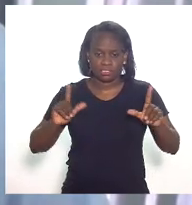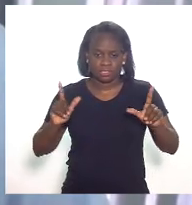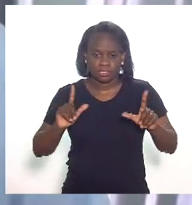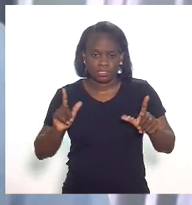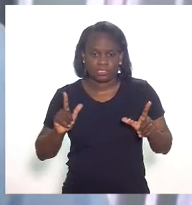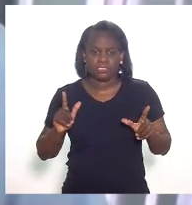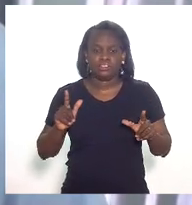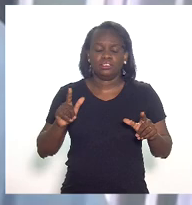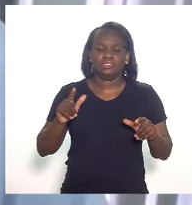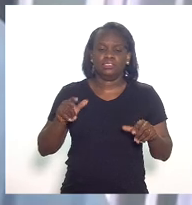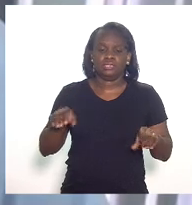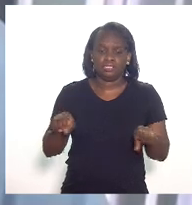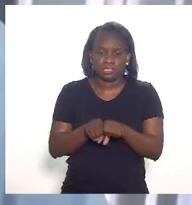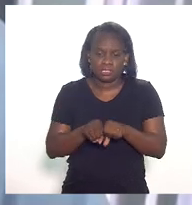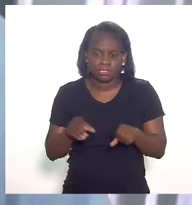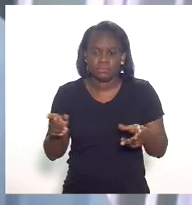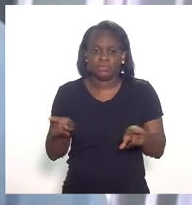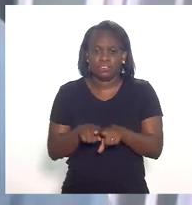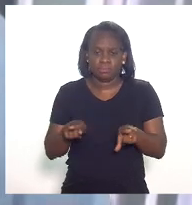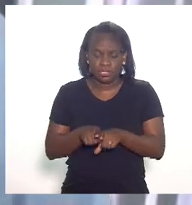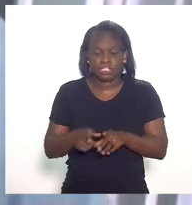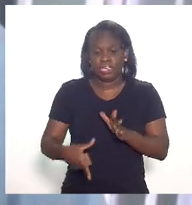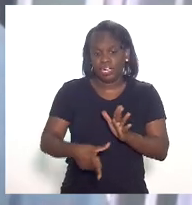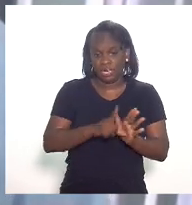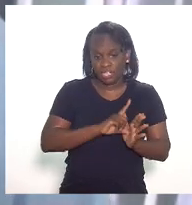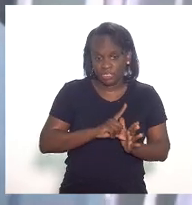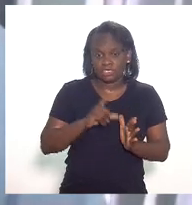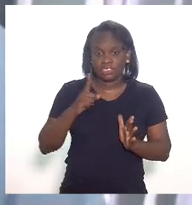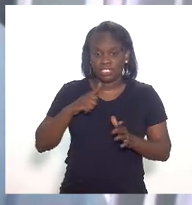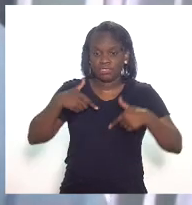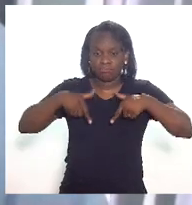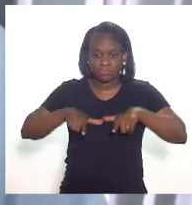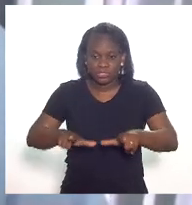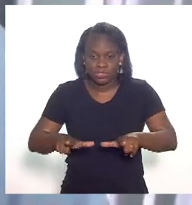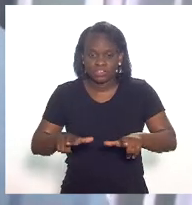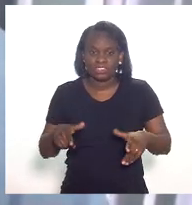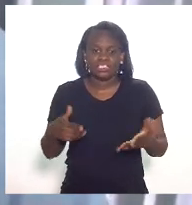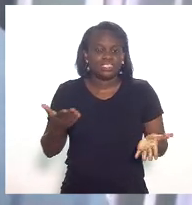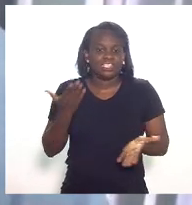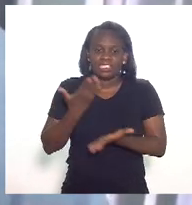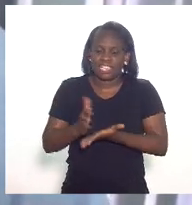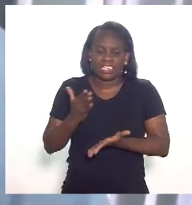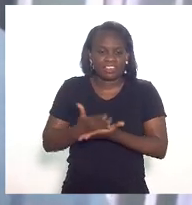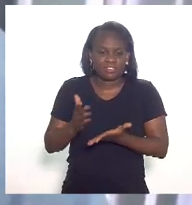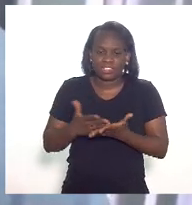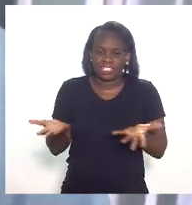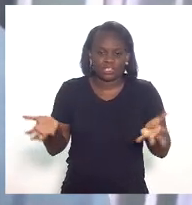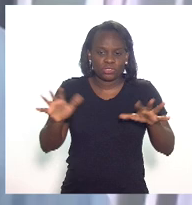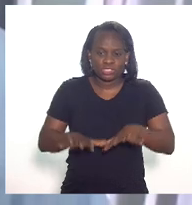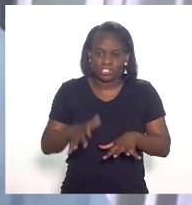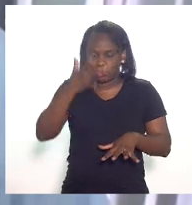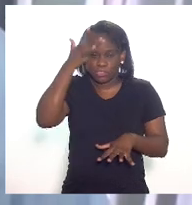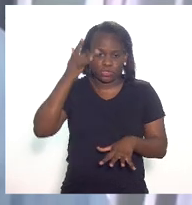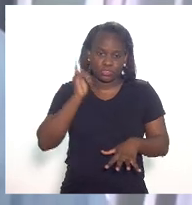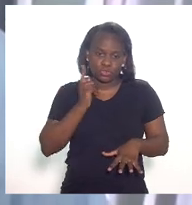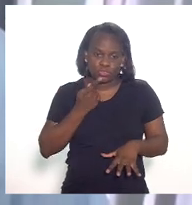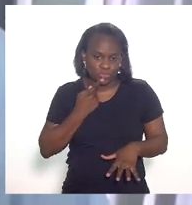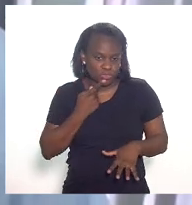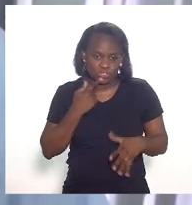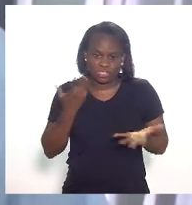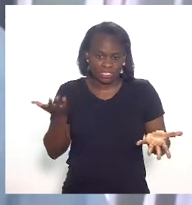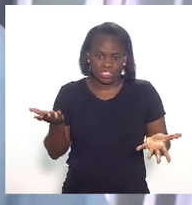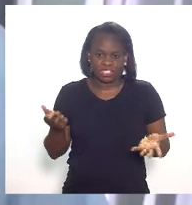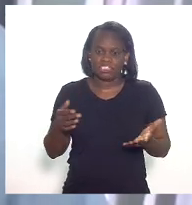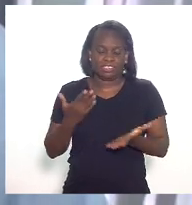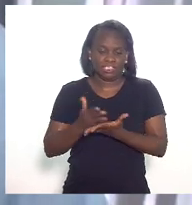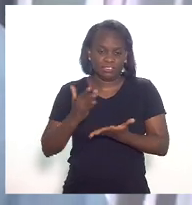em canais de TV fechada, anteriormente o próprio videocassete. Enfim, não tem nada a ver com a inclusão de pessoas surdas nesse mundo. Tem